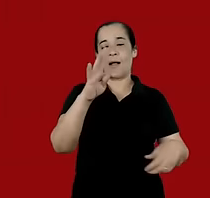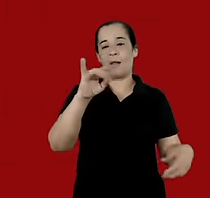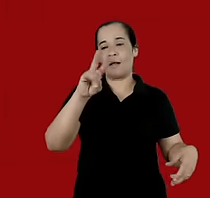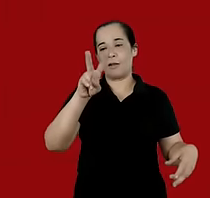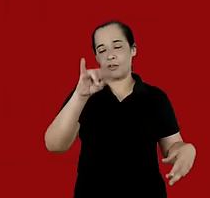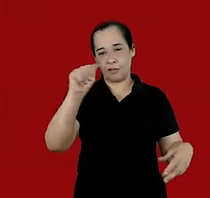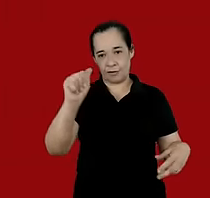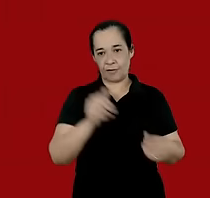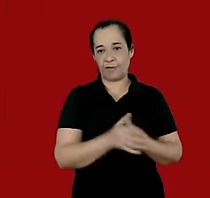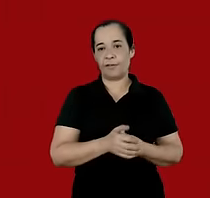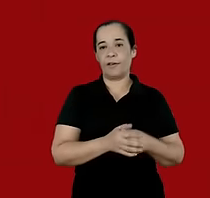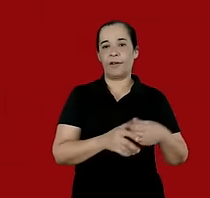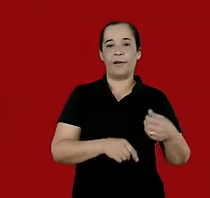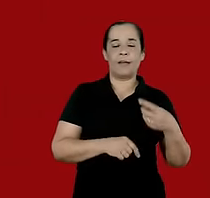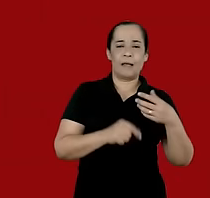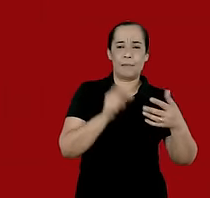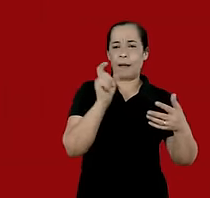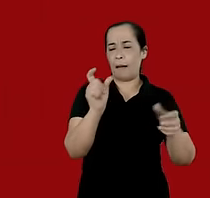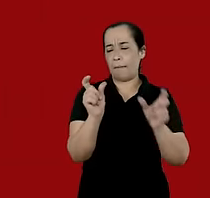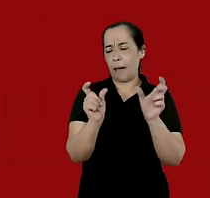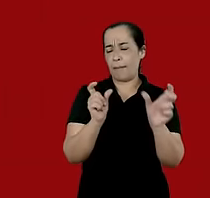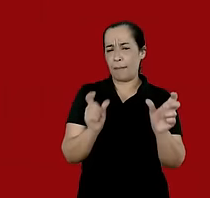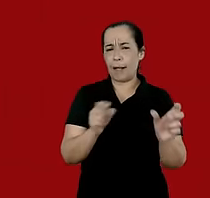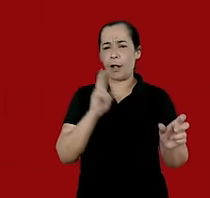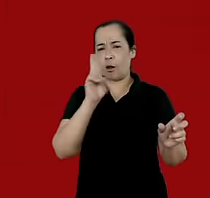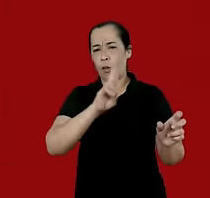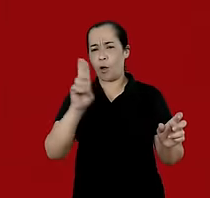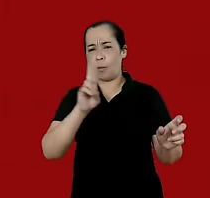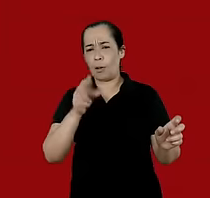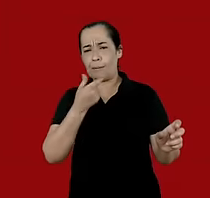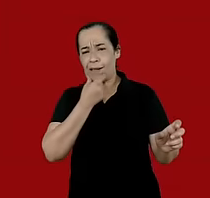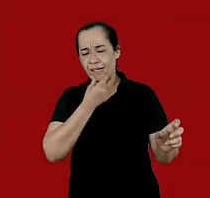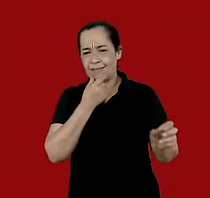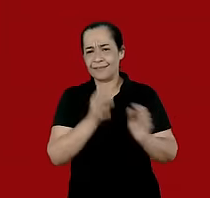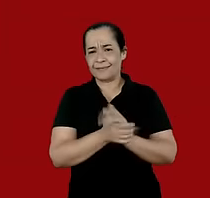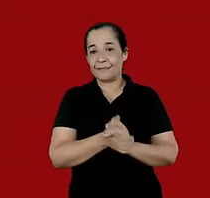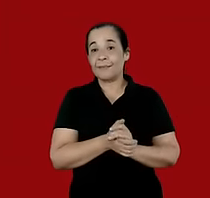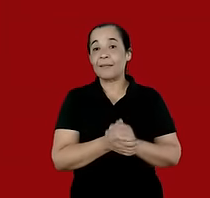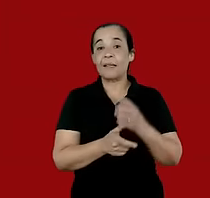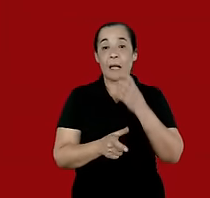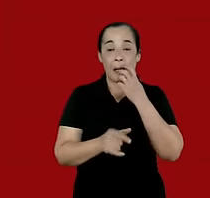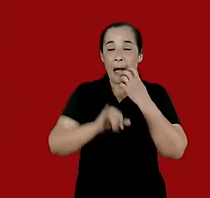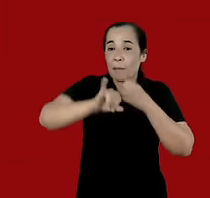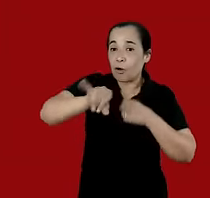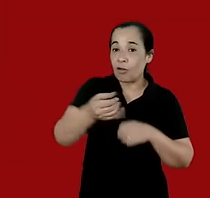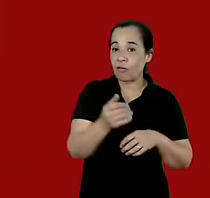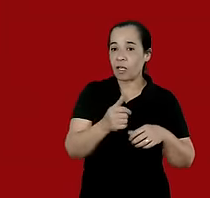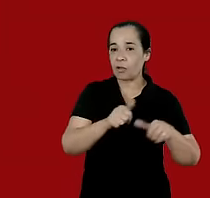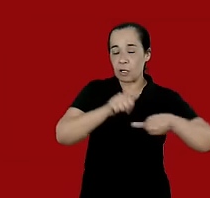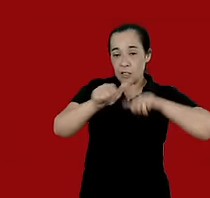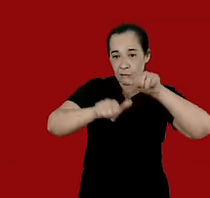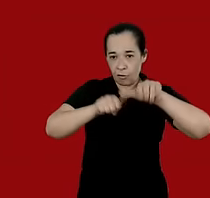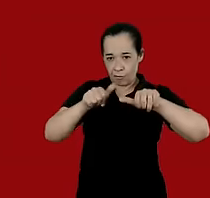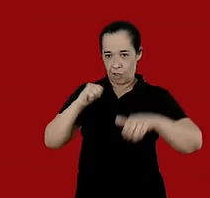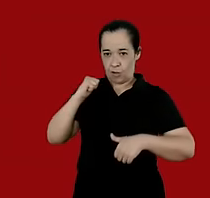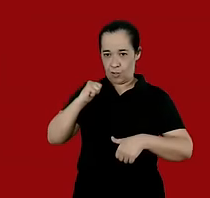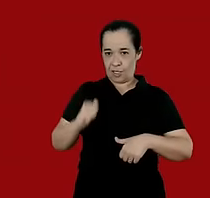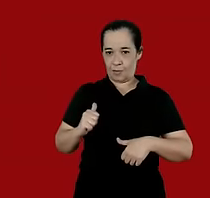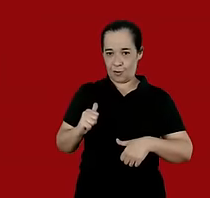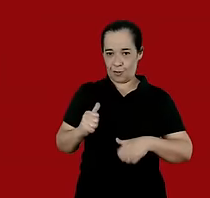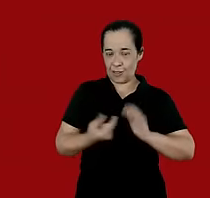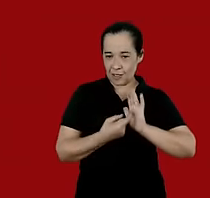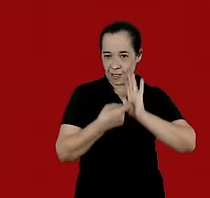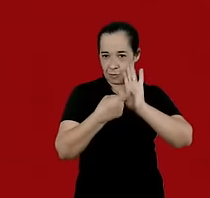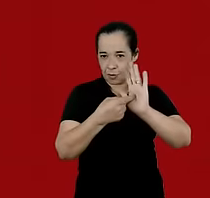fundos long long Bias Fundos que tem long short Fundos que aproveitam esse movimento da bolsa e traduzem numas trajetória um